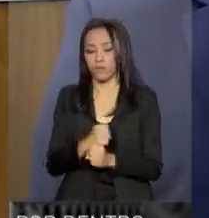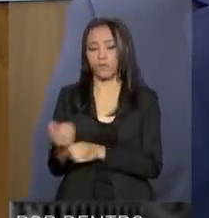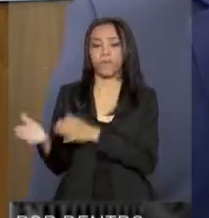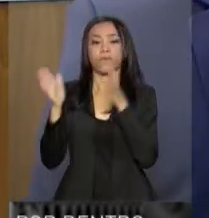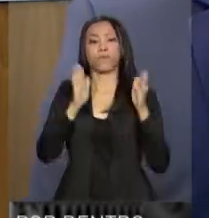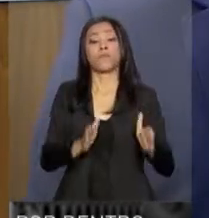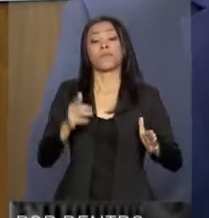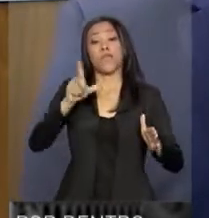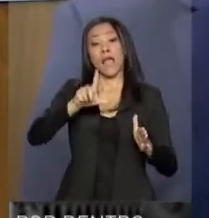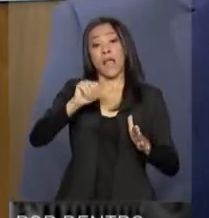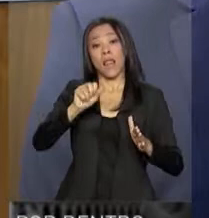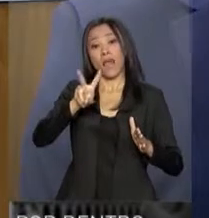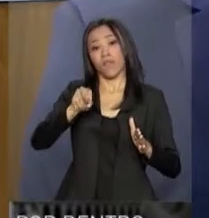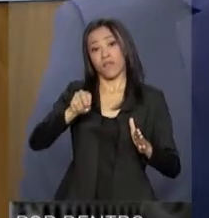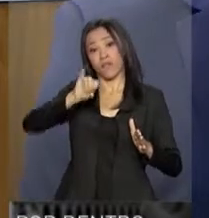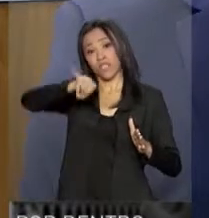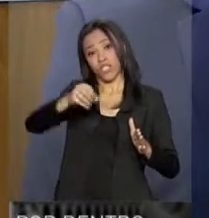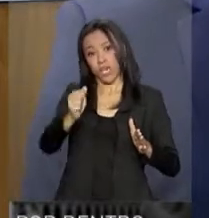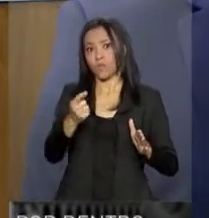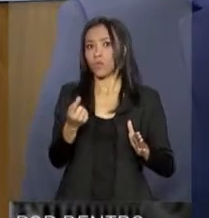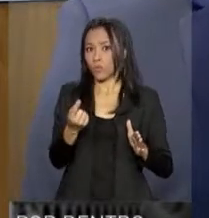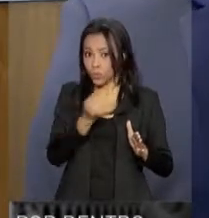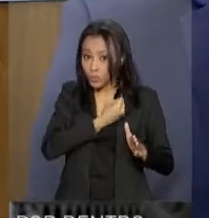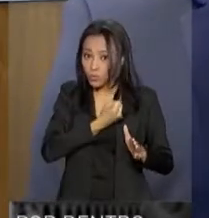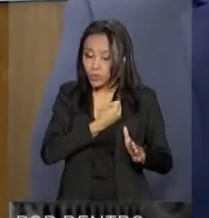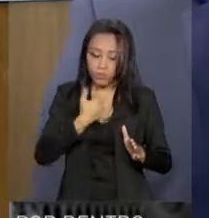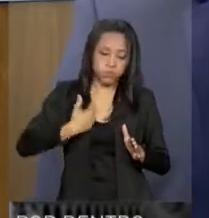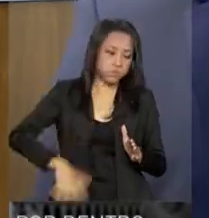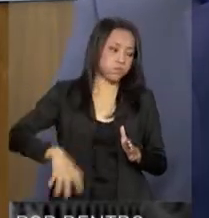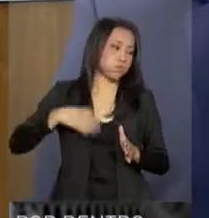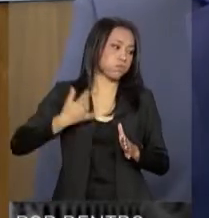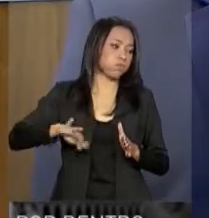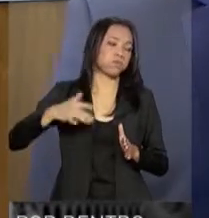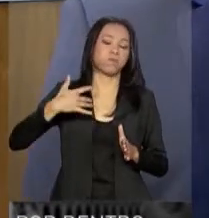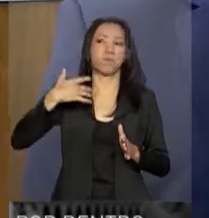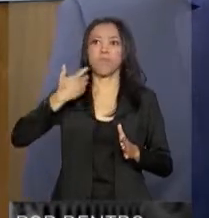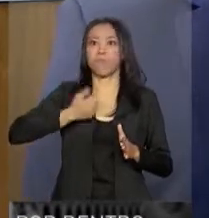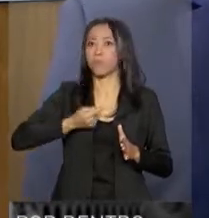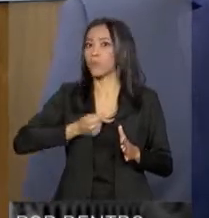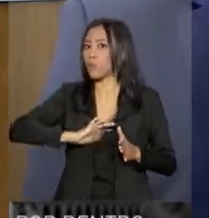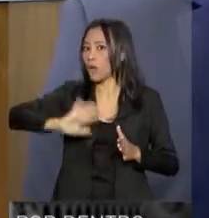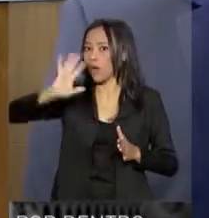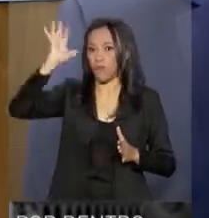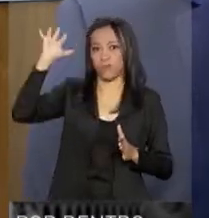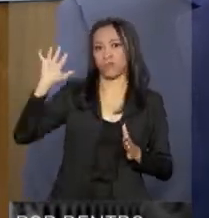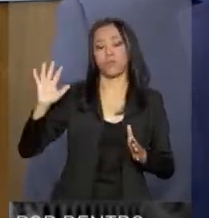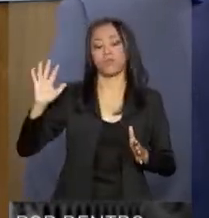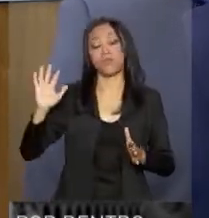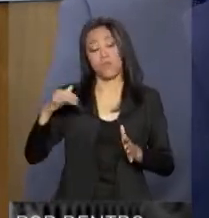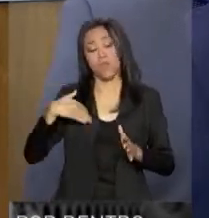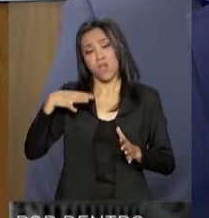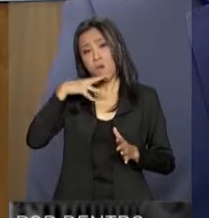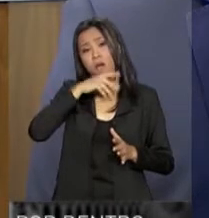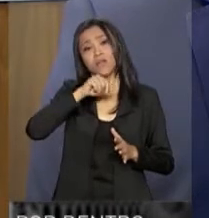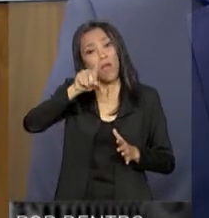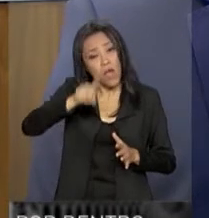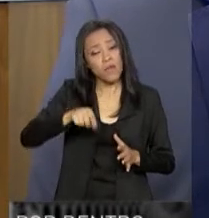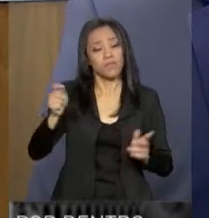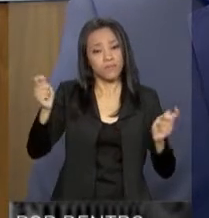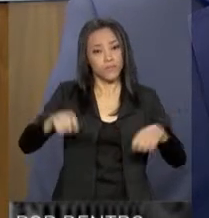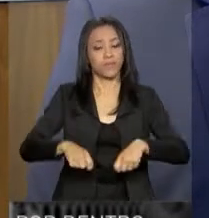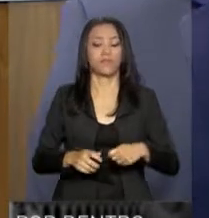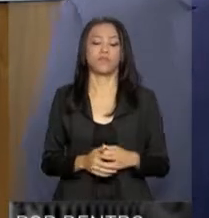esses números já são mais altos têm existem outros casos né mas a gente vem eu acho que é possível sim